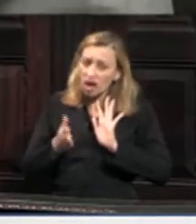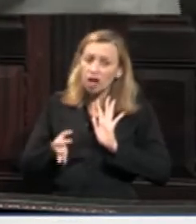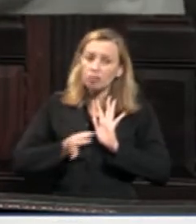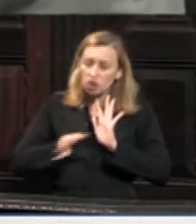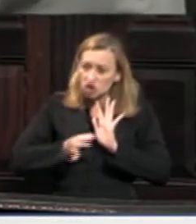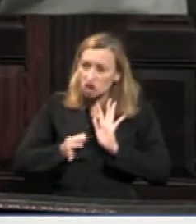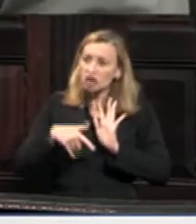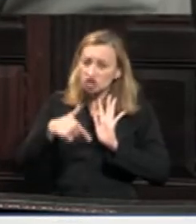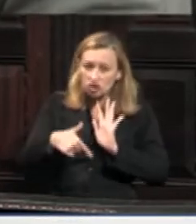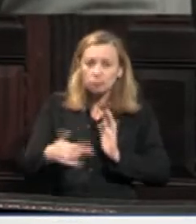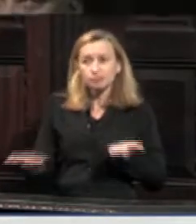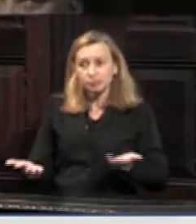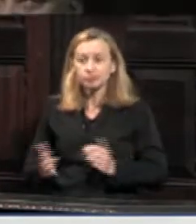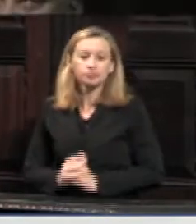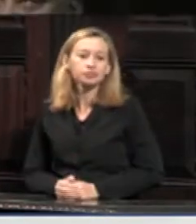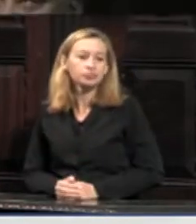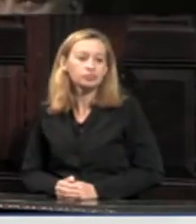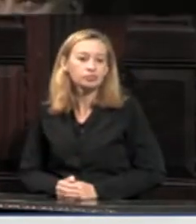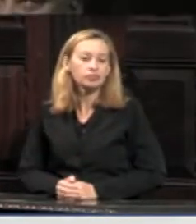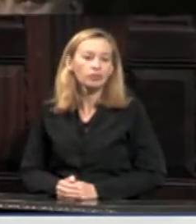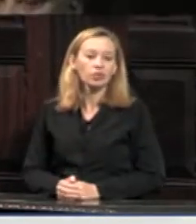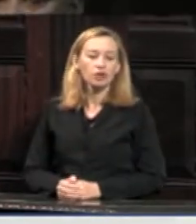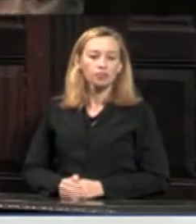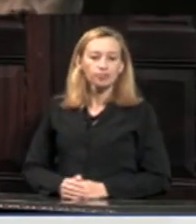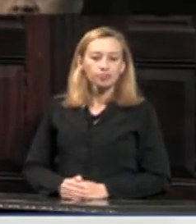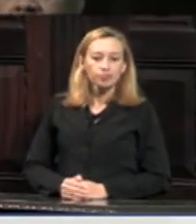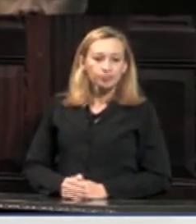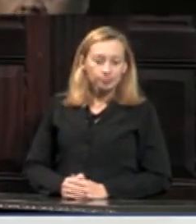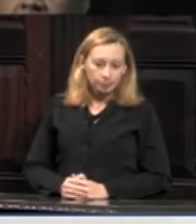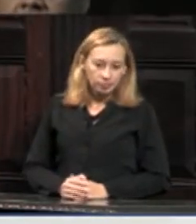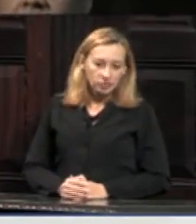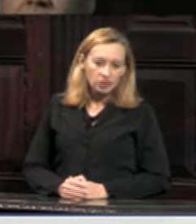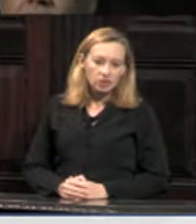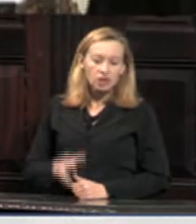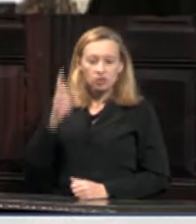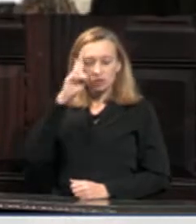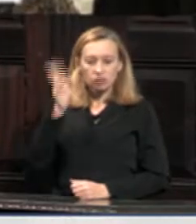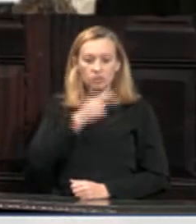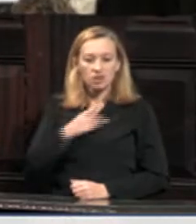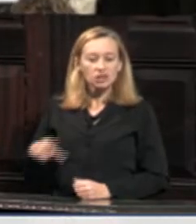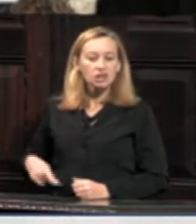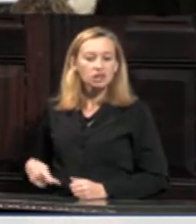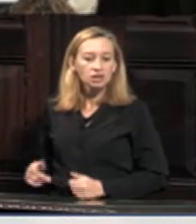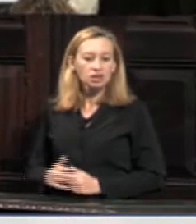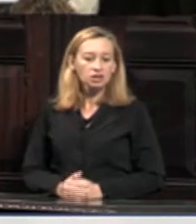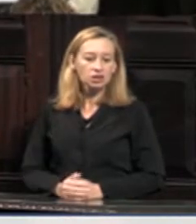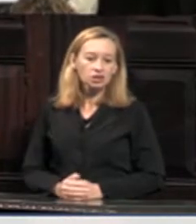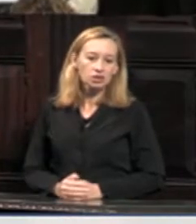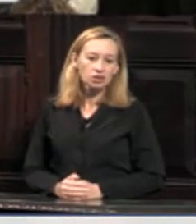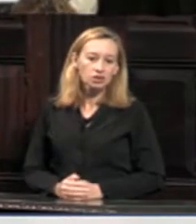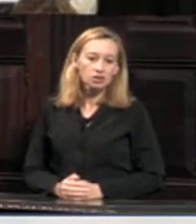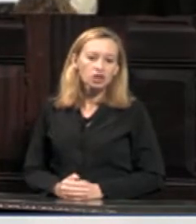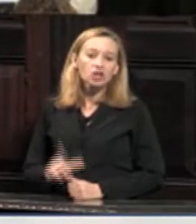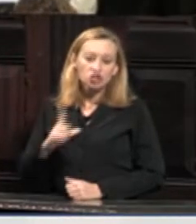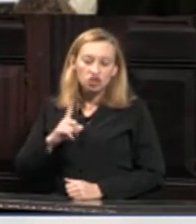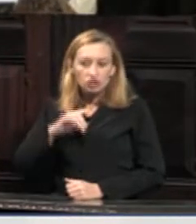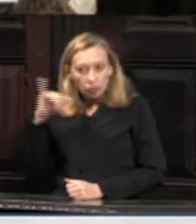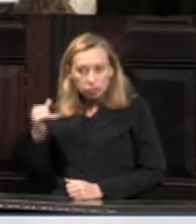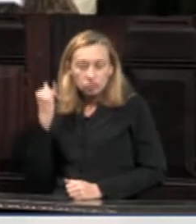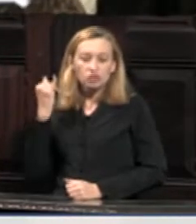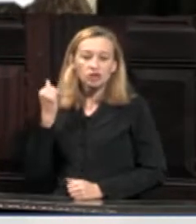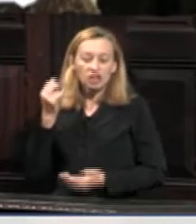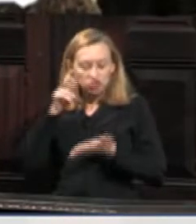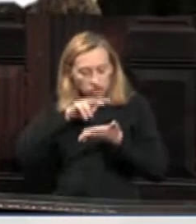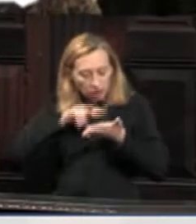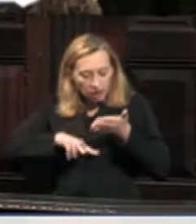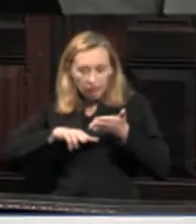autores. Deputado Dionísio Lins, presente. Senhor presidente, Carlos Paulo. eu tive a oportunidade de